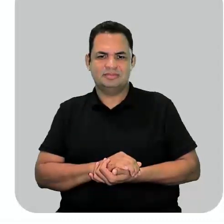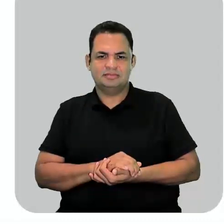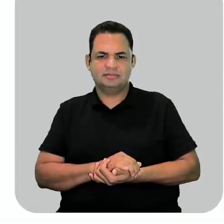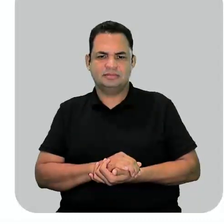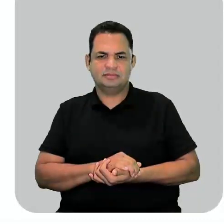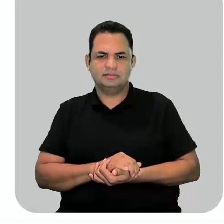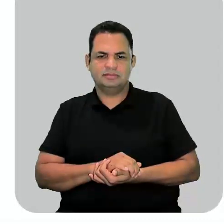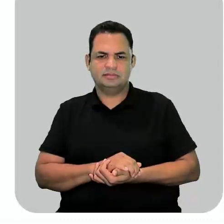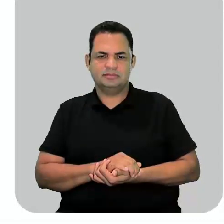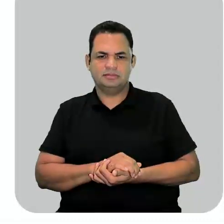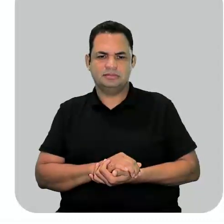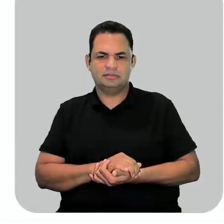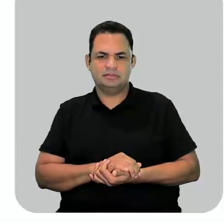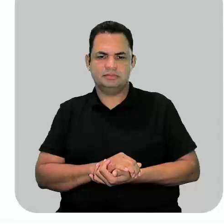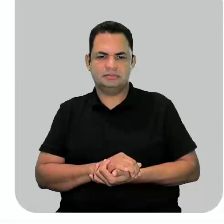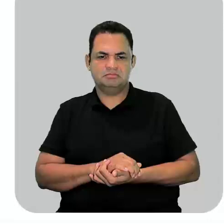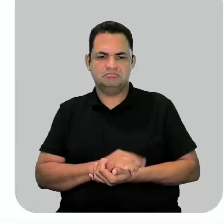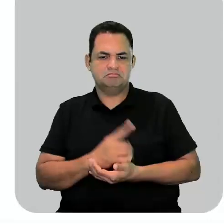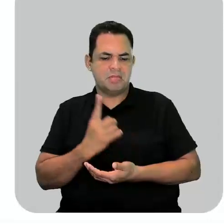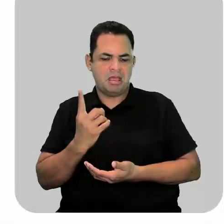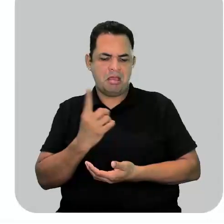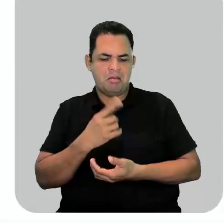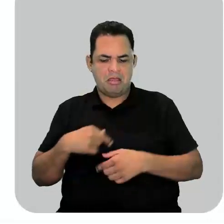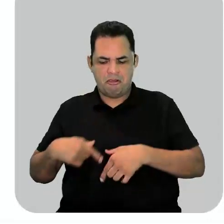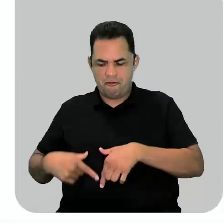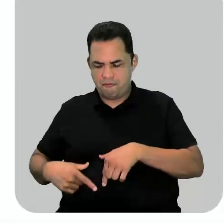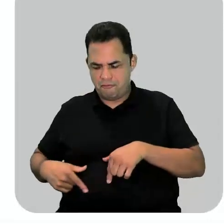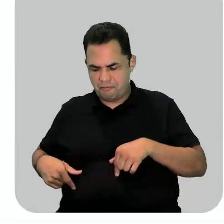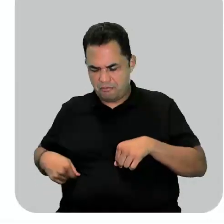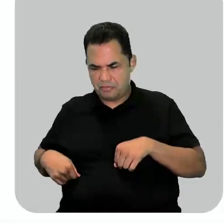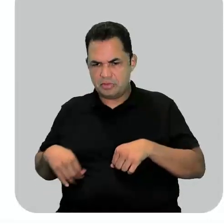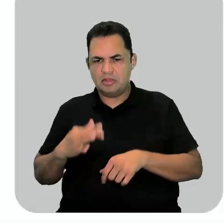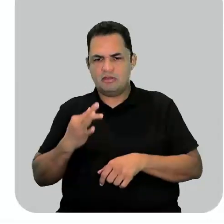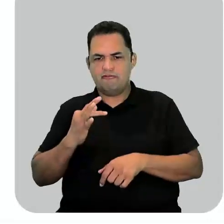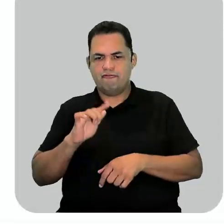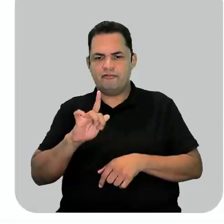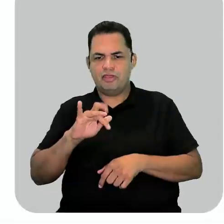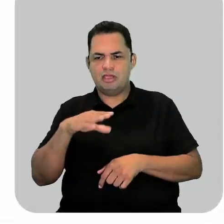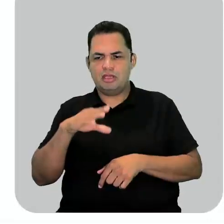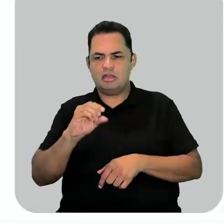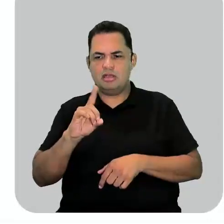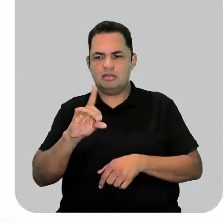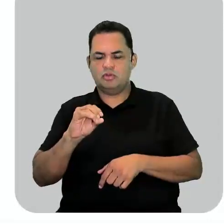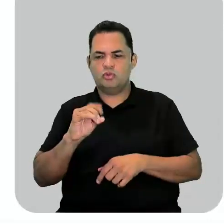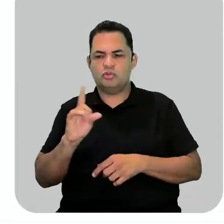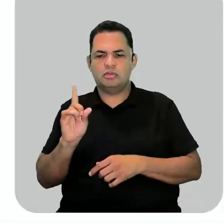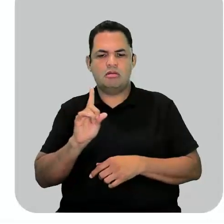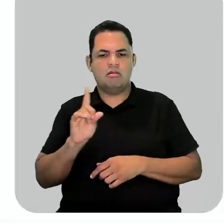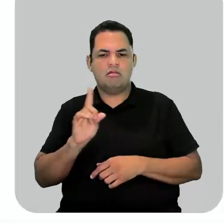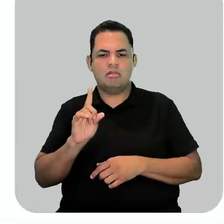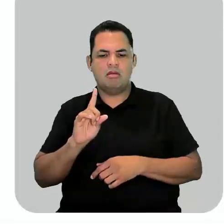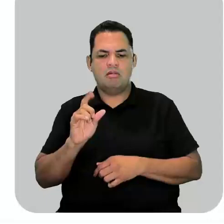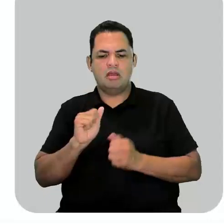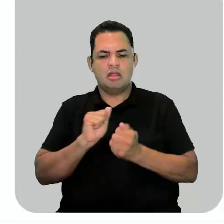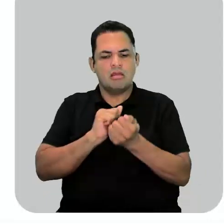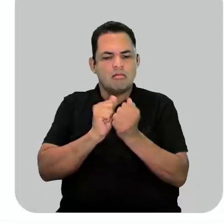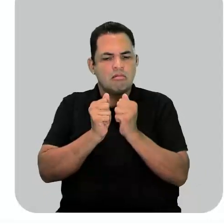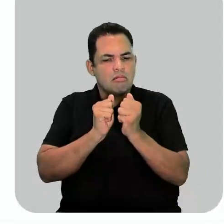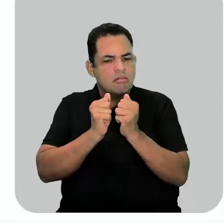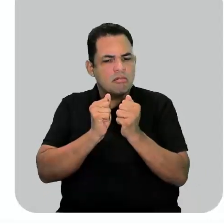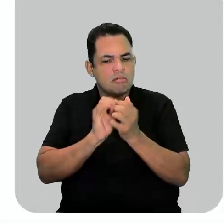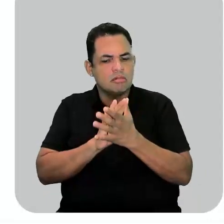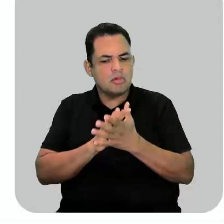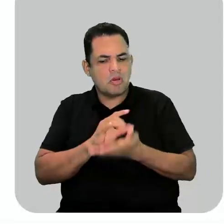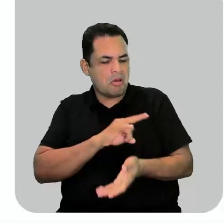ver com o funcionamento necessariamente do fígado, né? Nós sabemos que o fígado não é ele que regula a